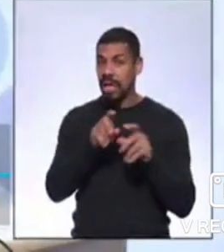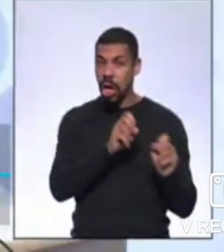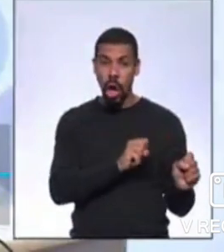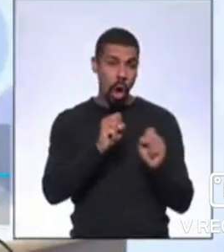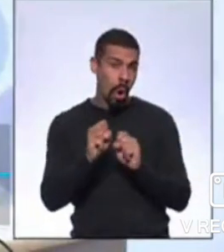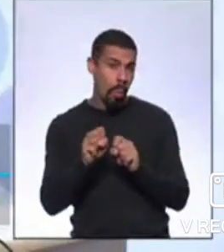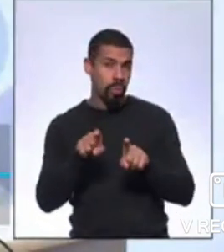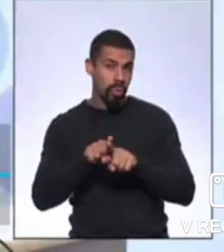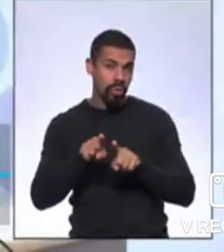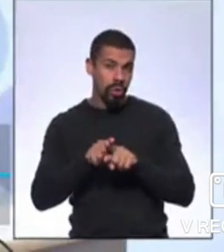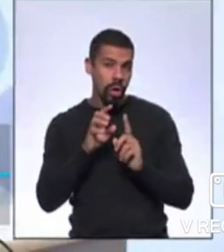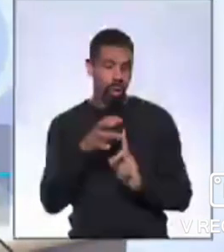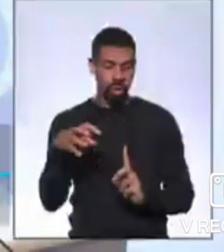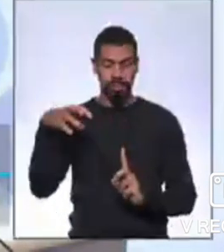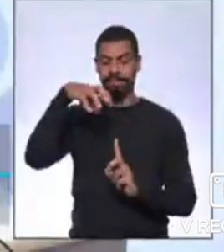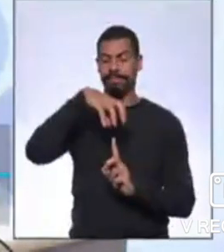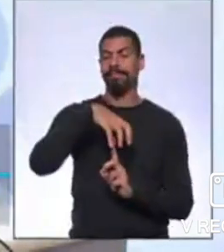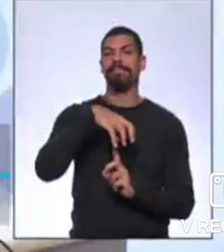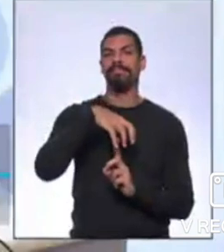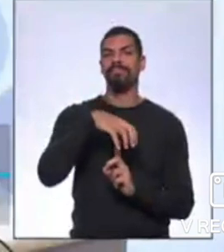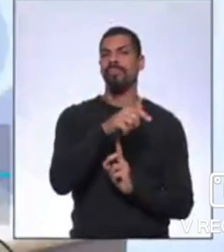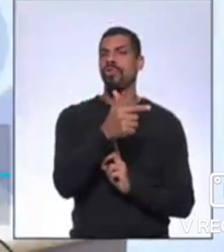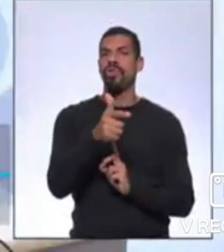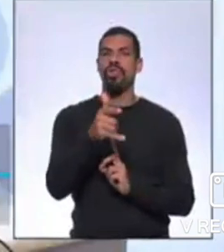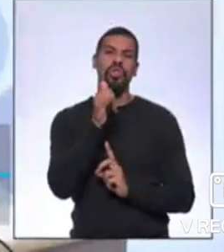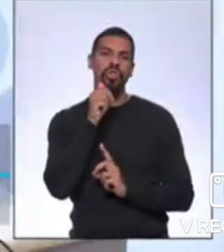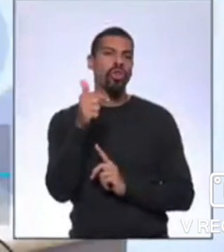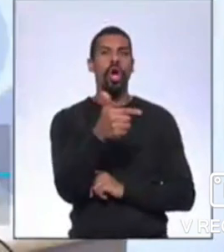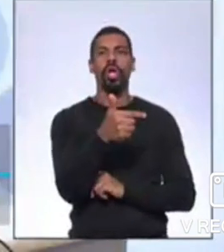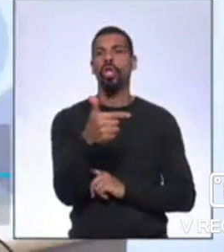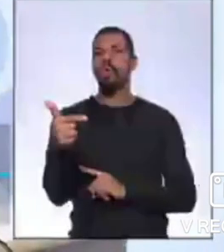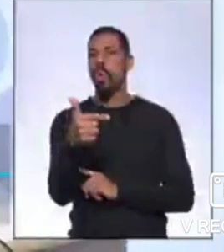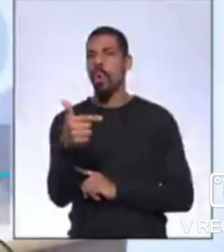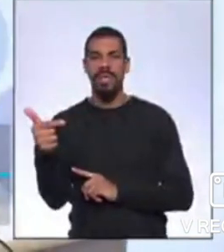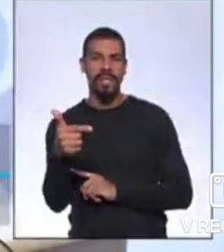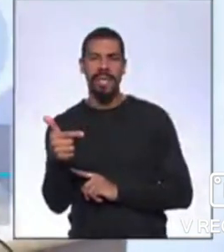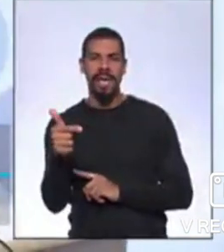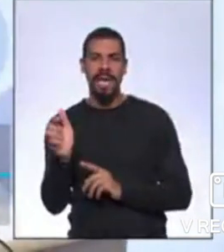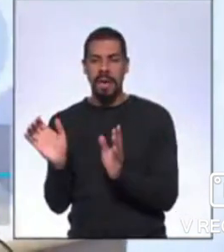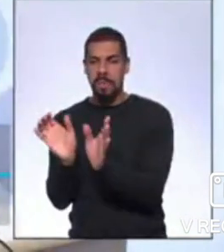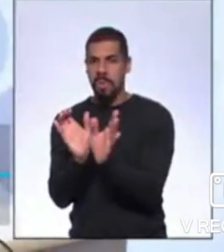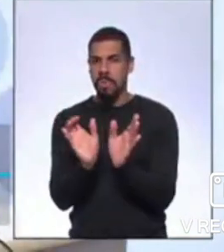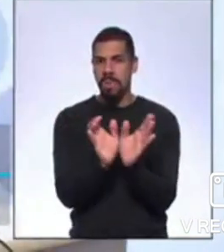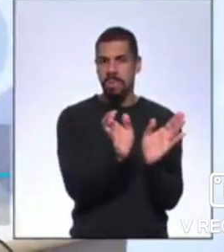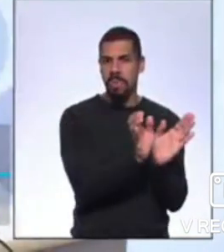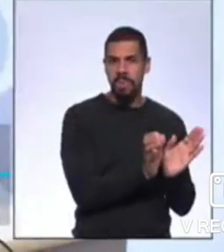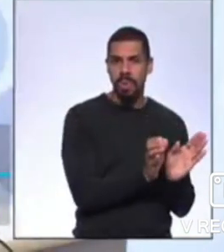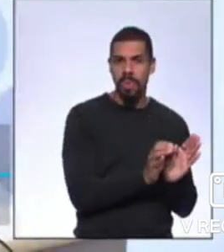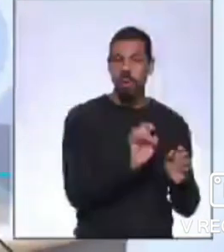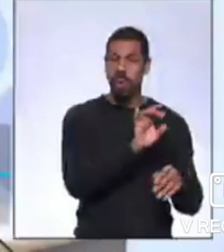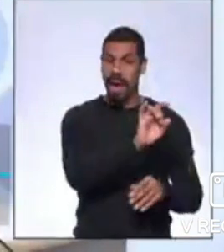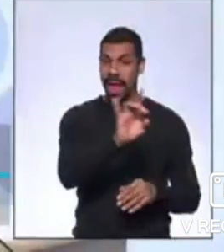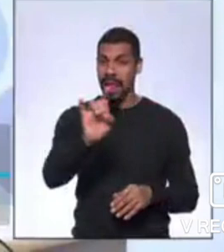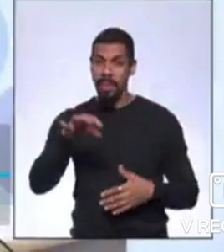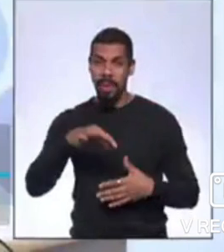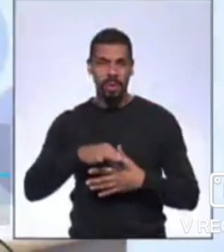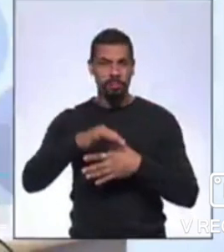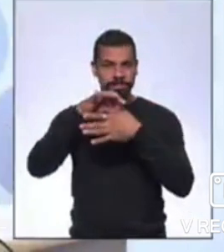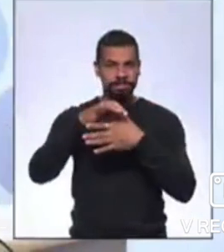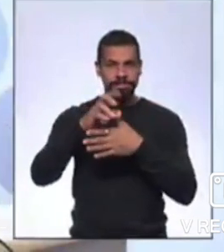forma de uma monarquia. Então, agora nós não temos mais 12 tribos, cada uma com seu juiz. As 12 tribos vão